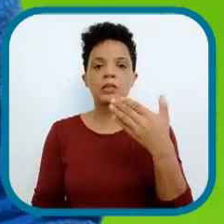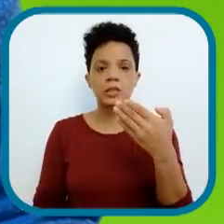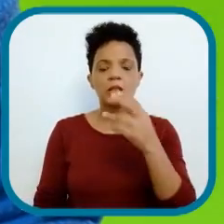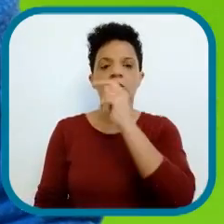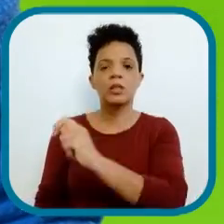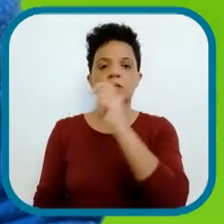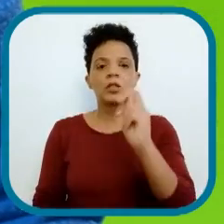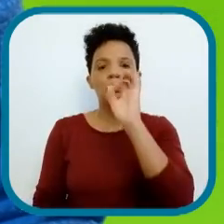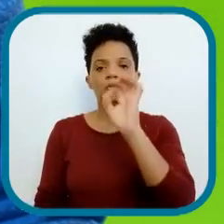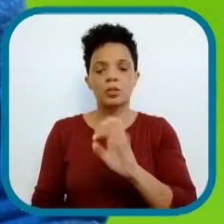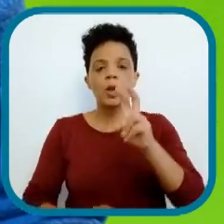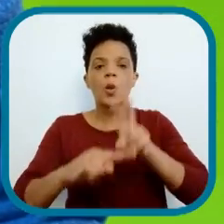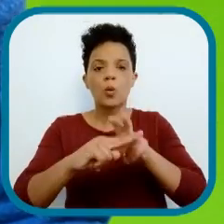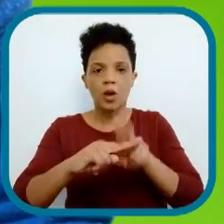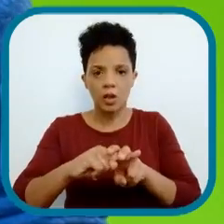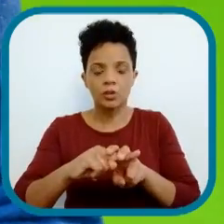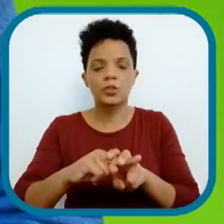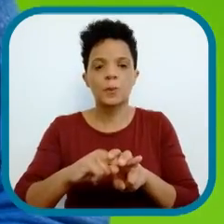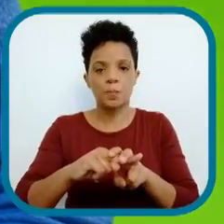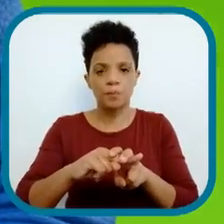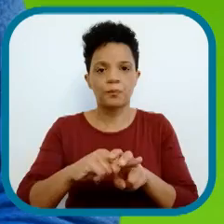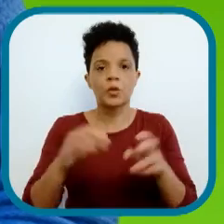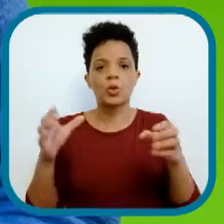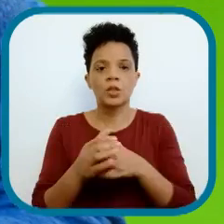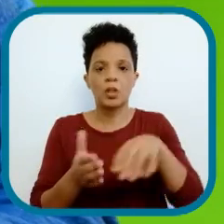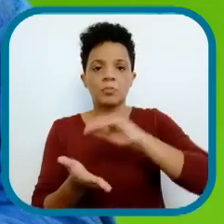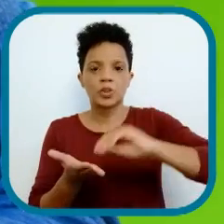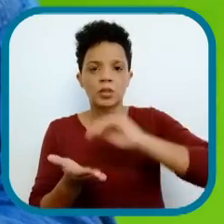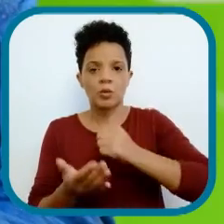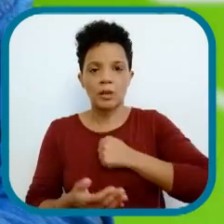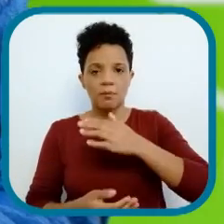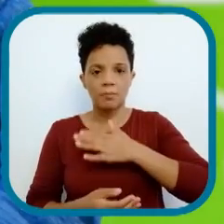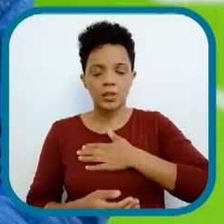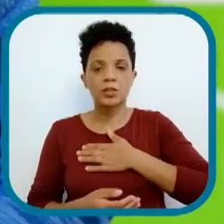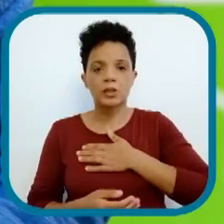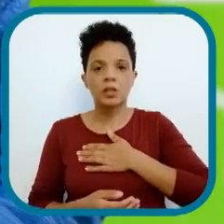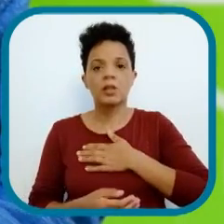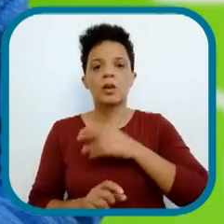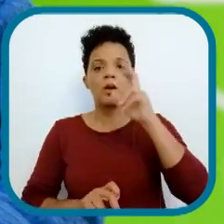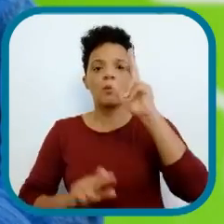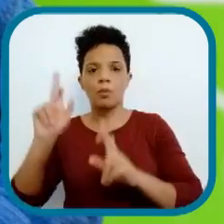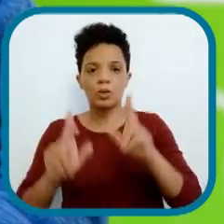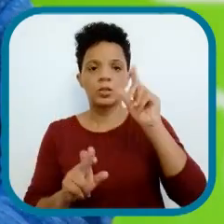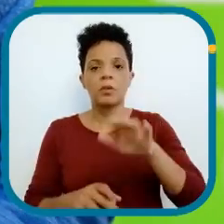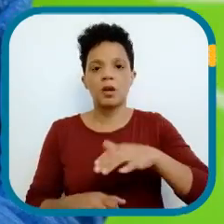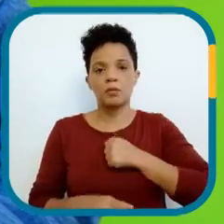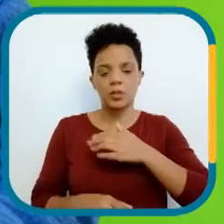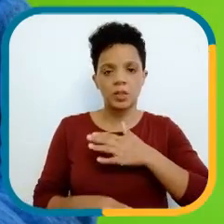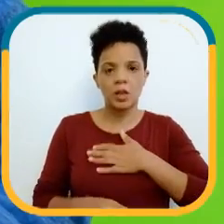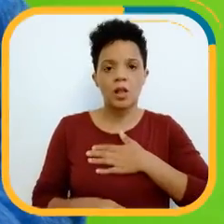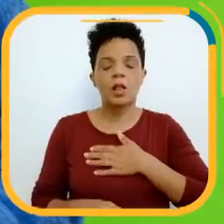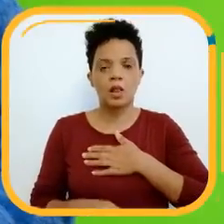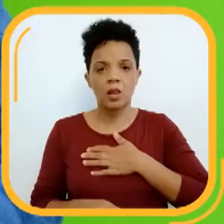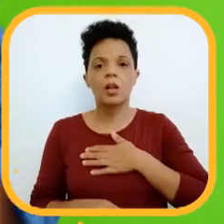em 2017, 33% dos lugares dos conselhos de administração nas empresas cotadas em bolsa e no